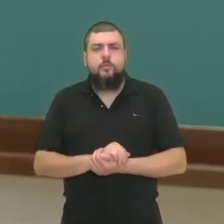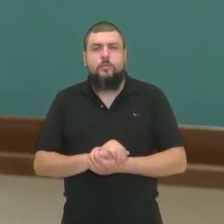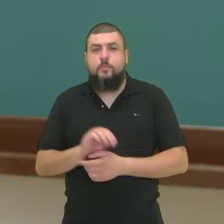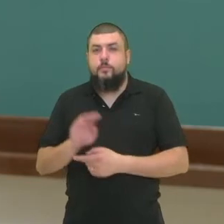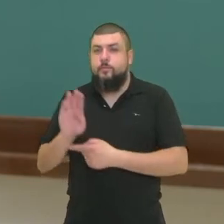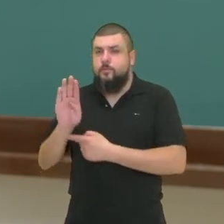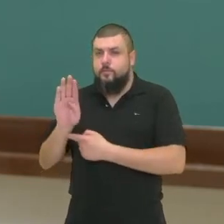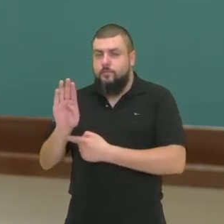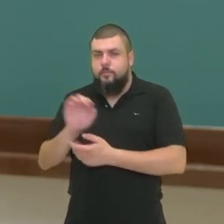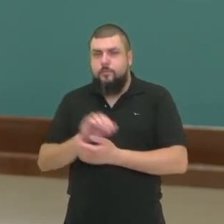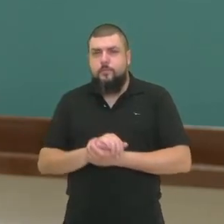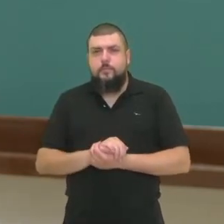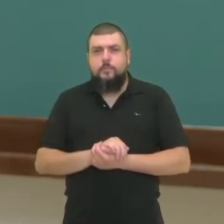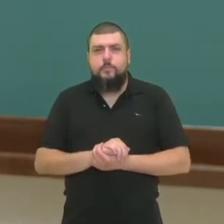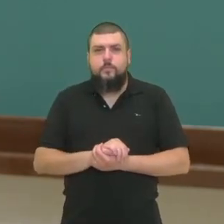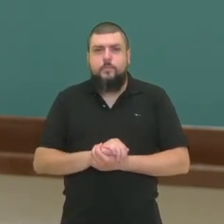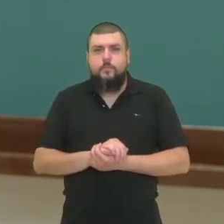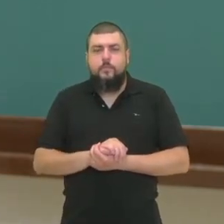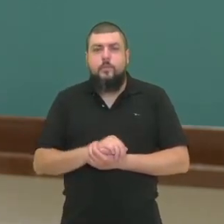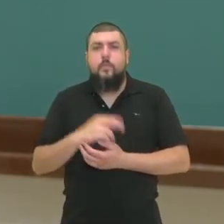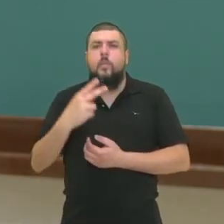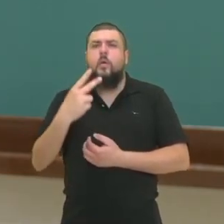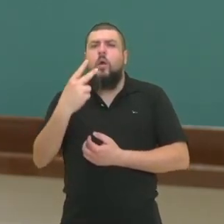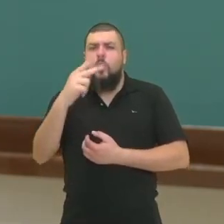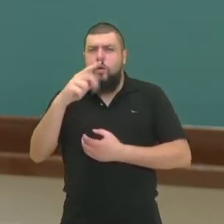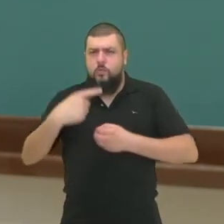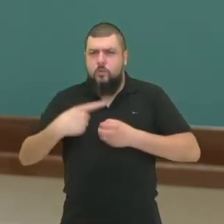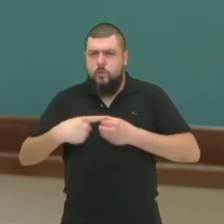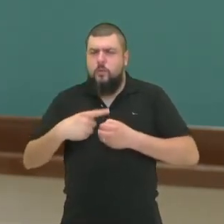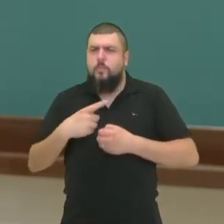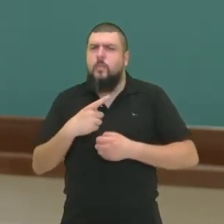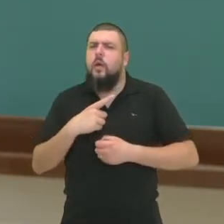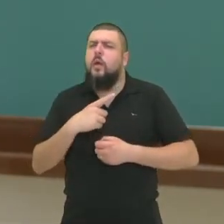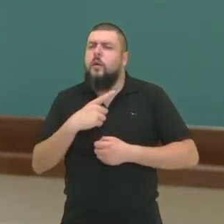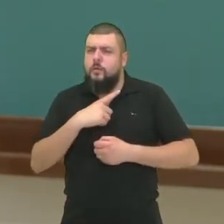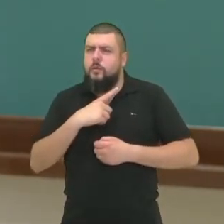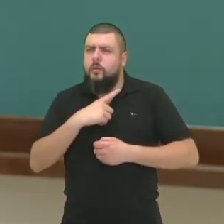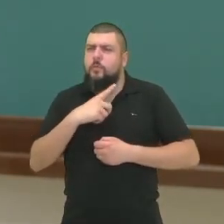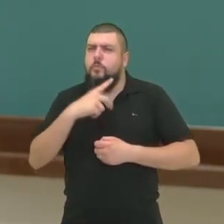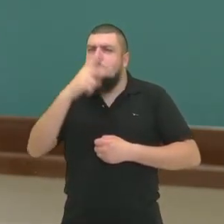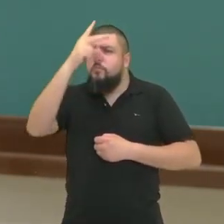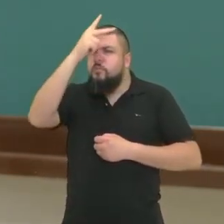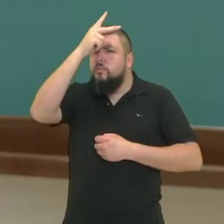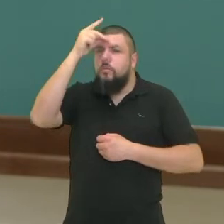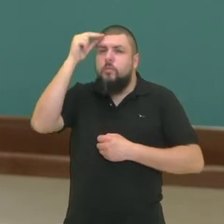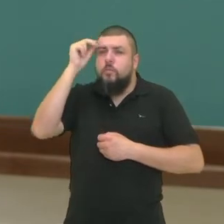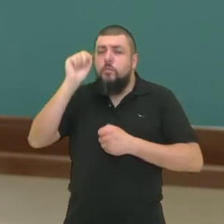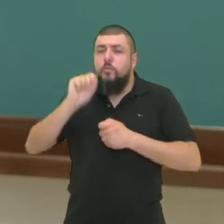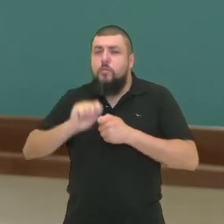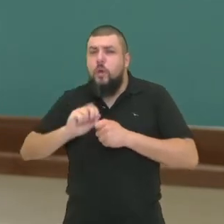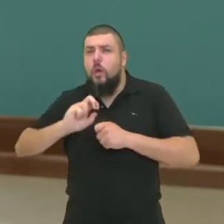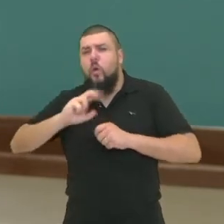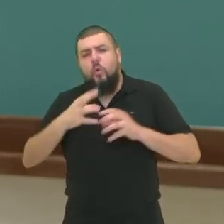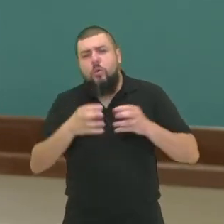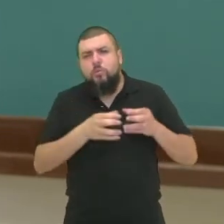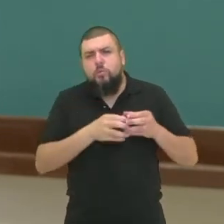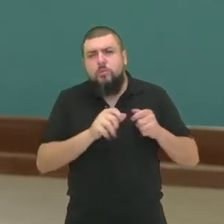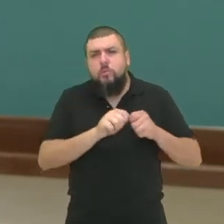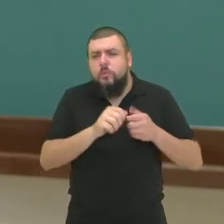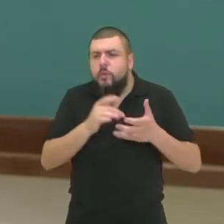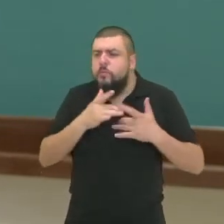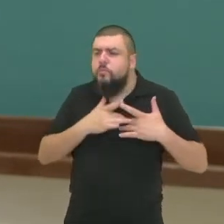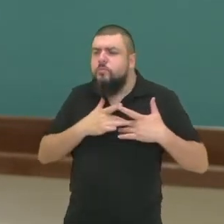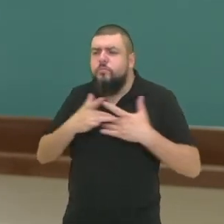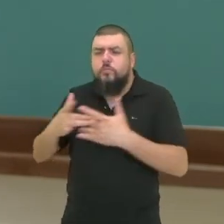B, sua cidade tem esse tipo de iniciativa? O que é feito para